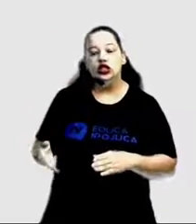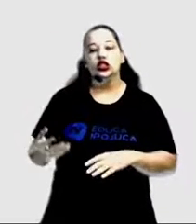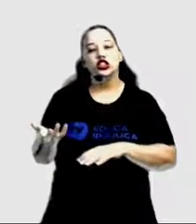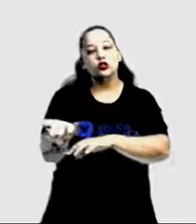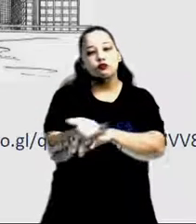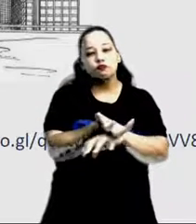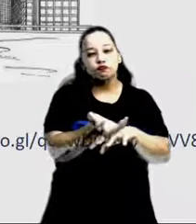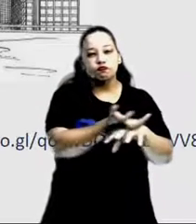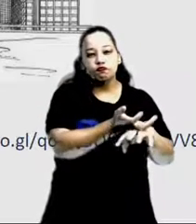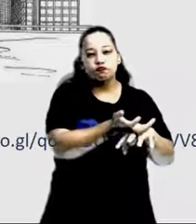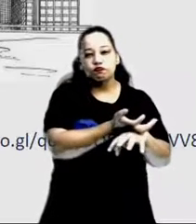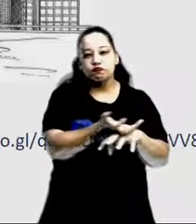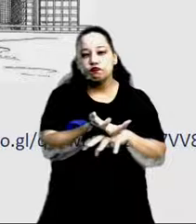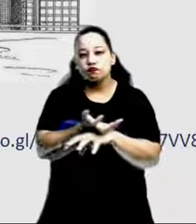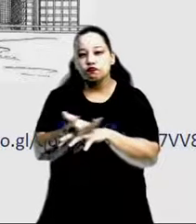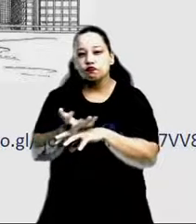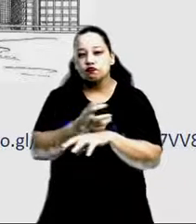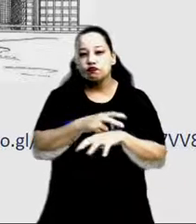vegetações.